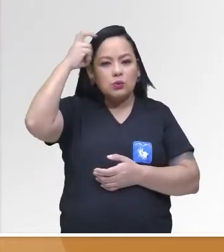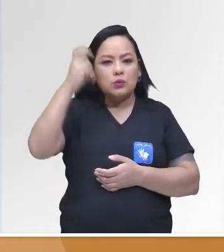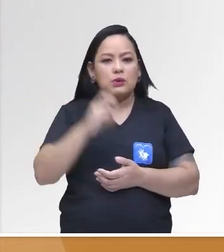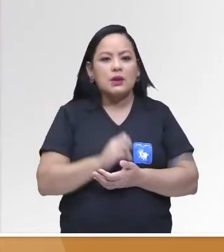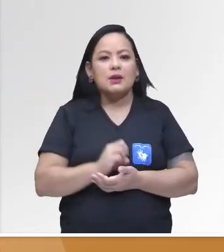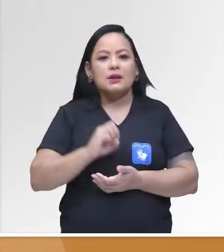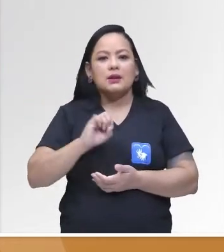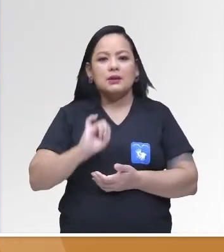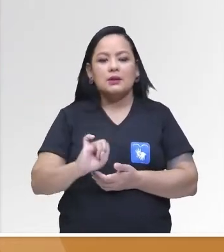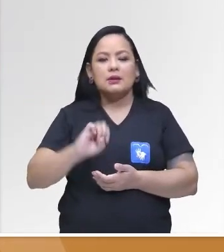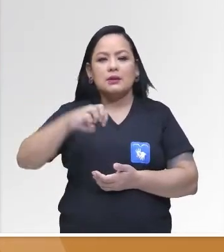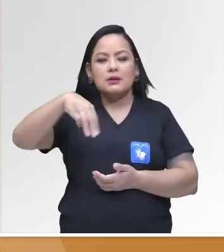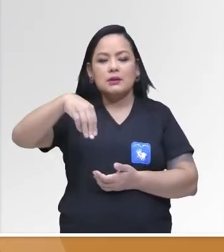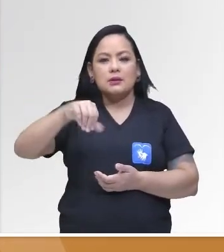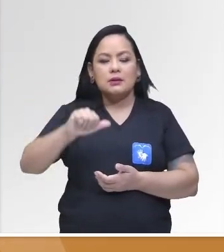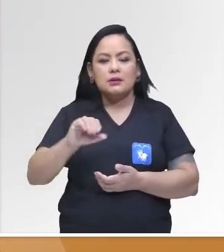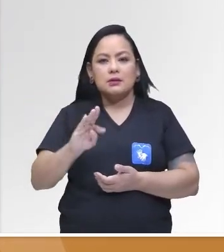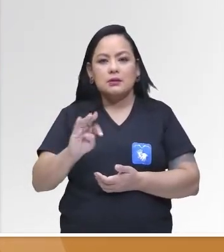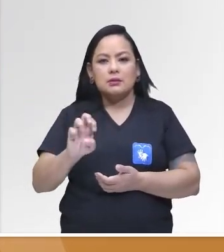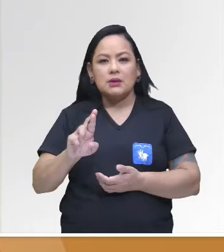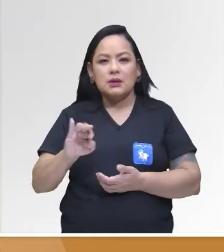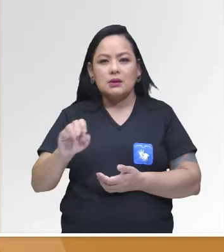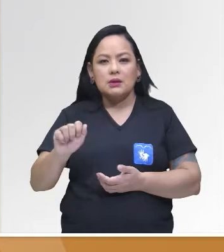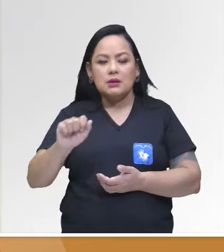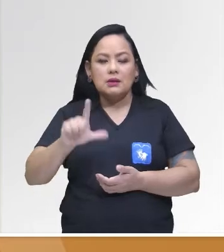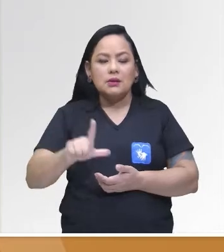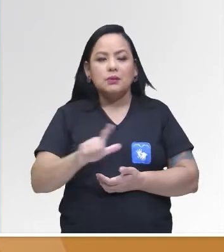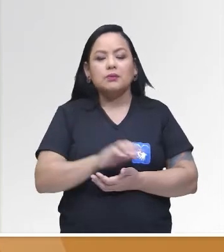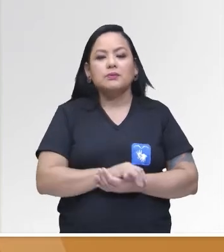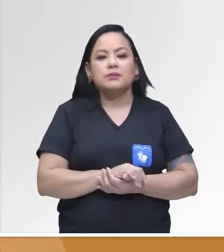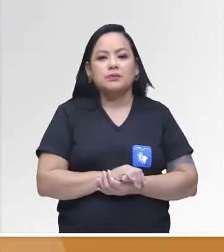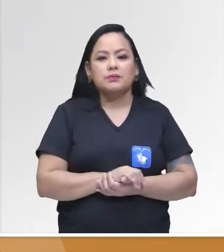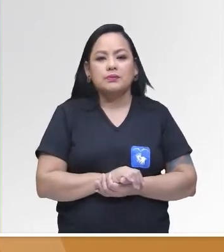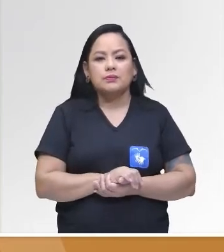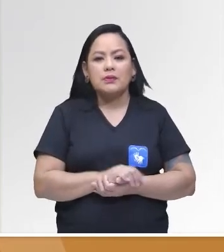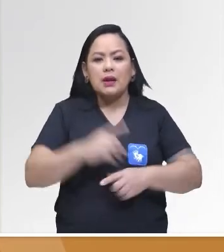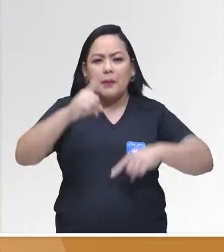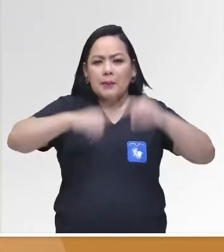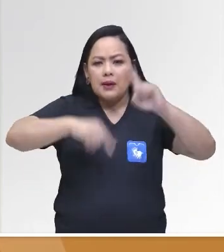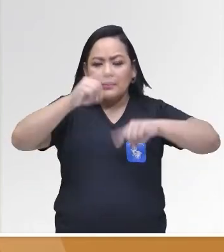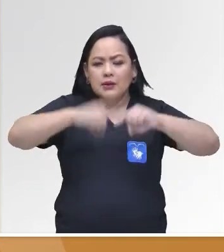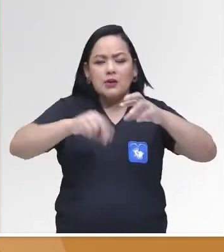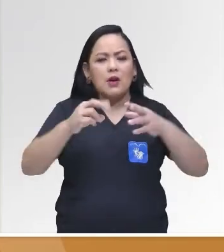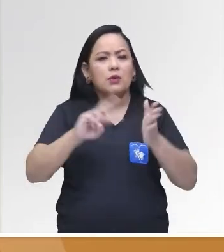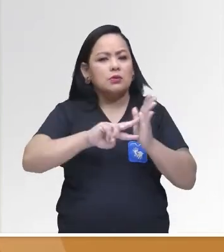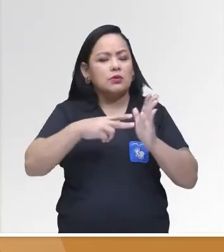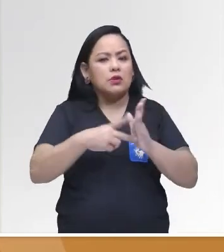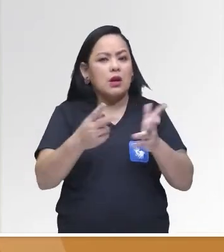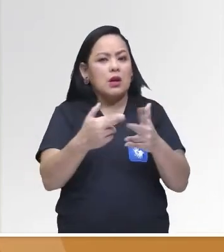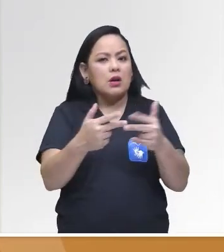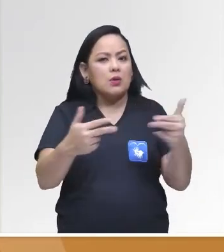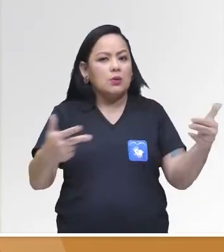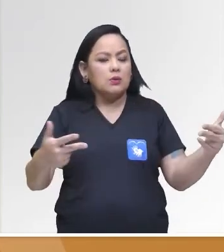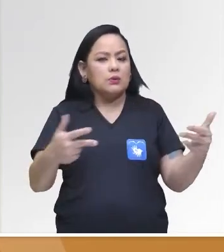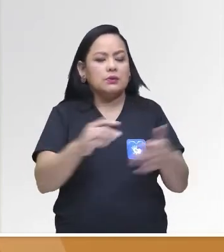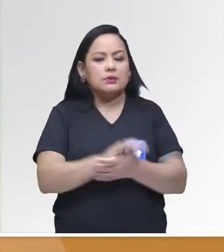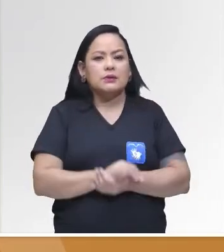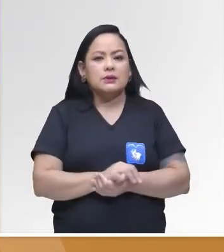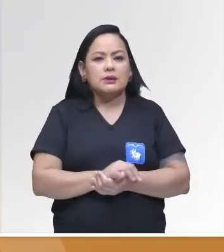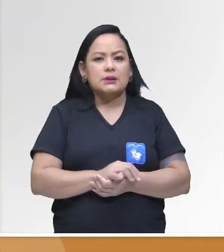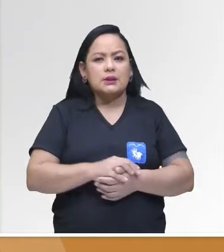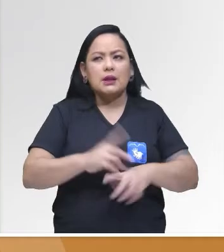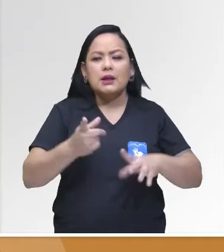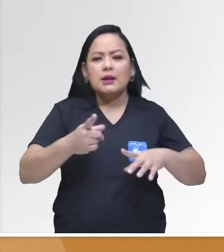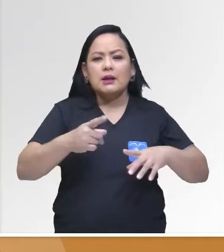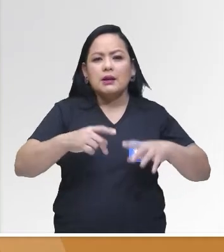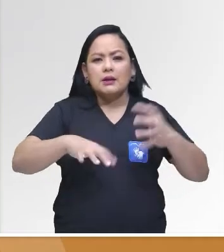imaterial. A cultura material, que são coisas, né? Exatamente isso, coisas,